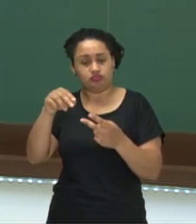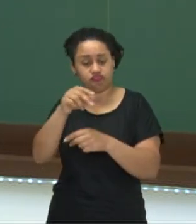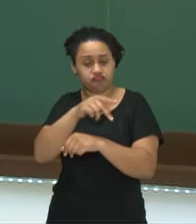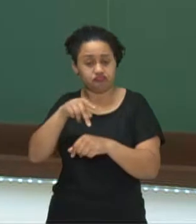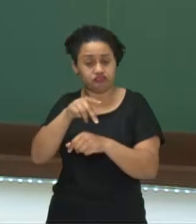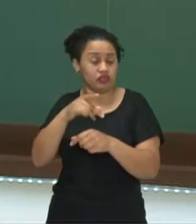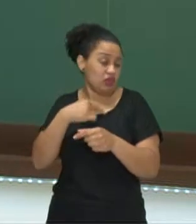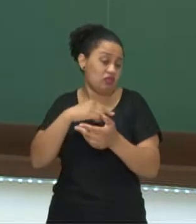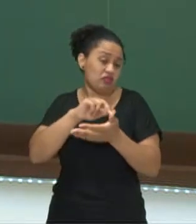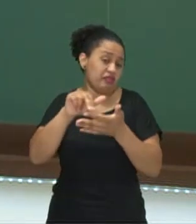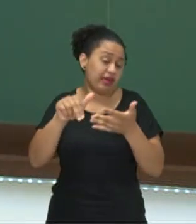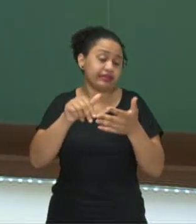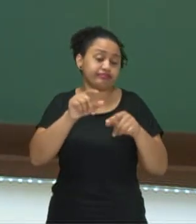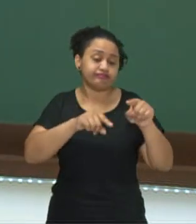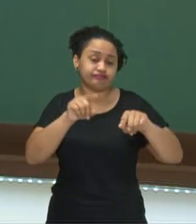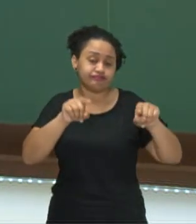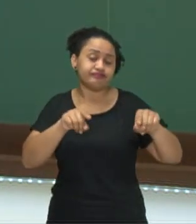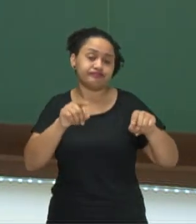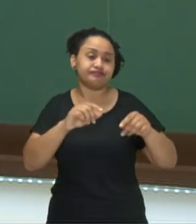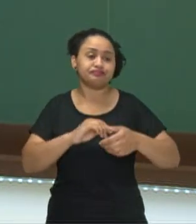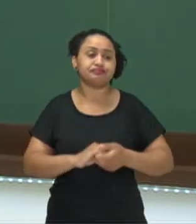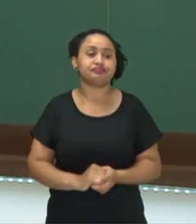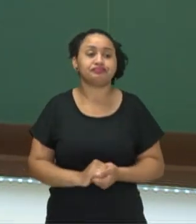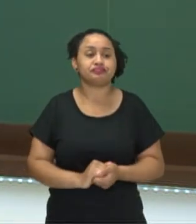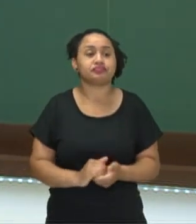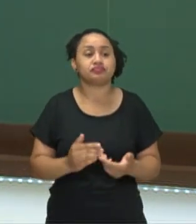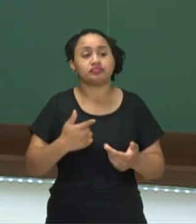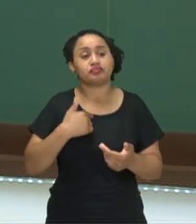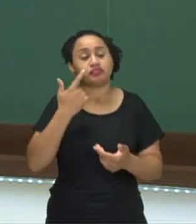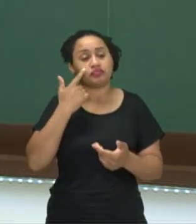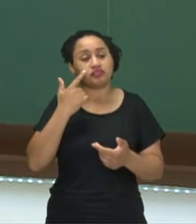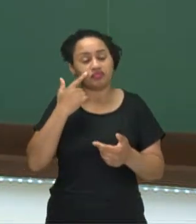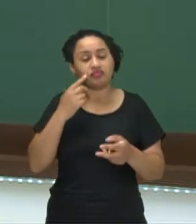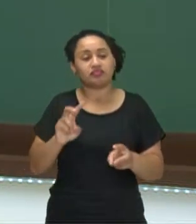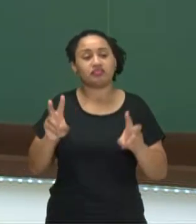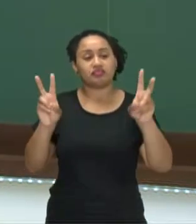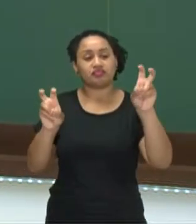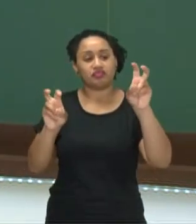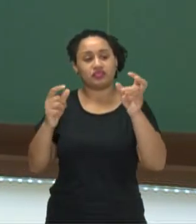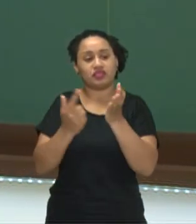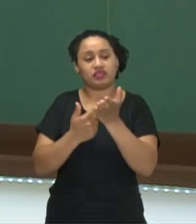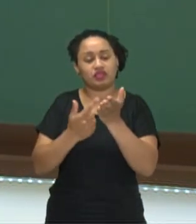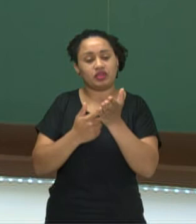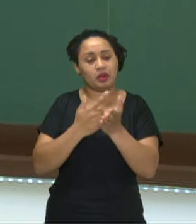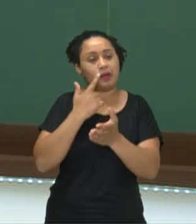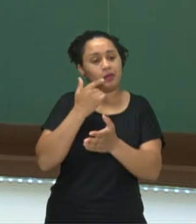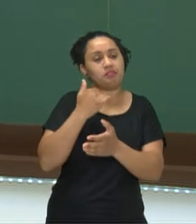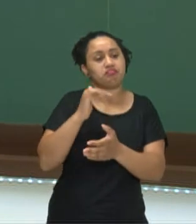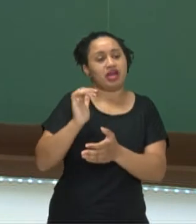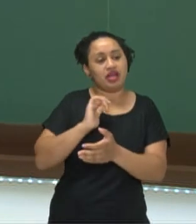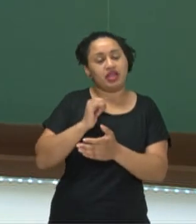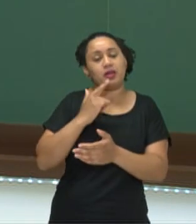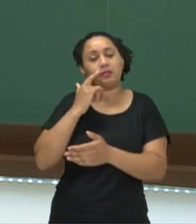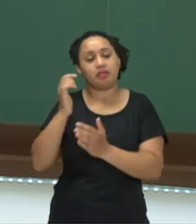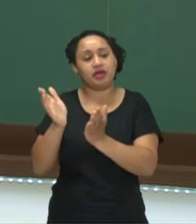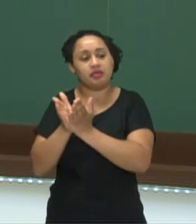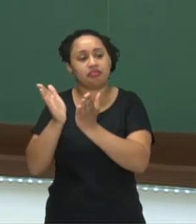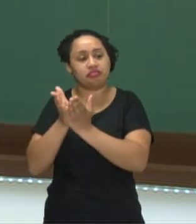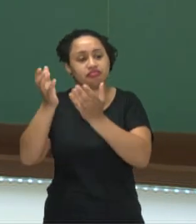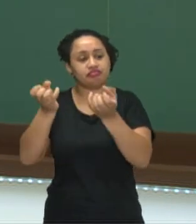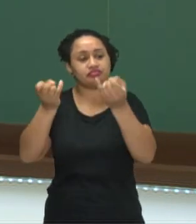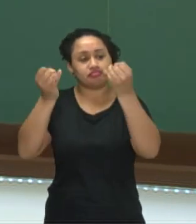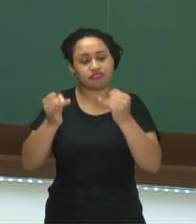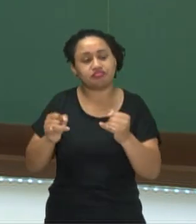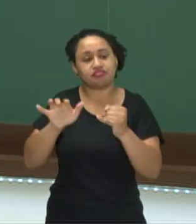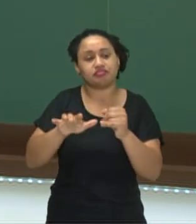ou renda variável como ações. Vamos ver aqui uma fala aqui do livro Pai Rico, Pai Pobre, que tem a ver